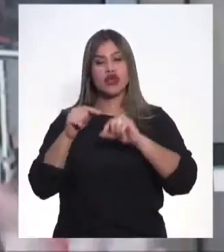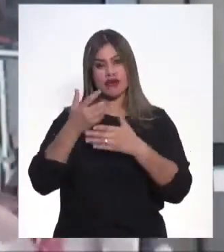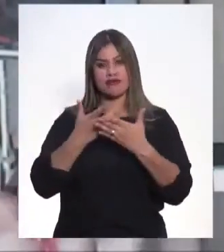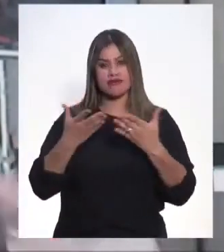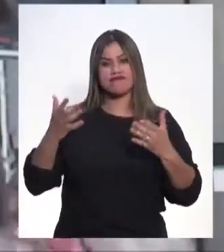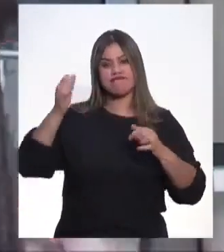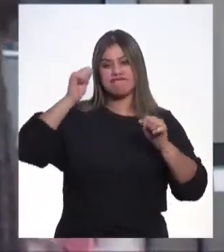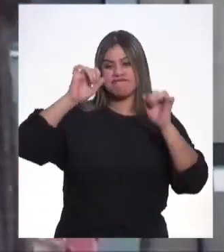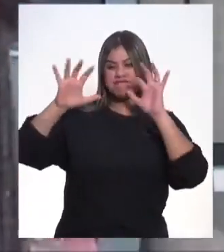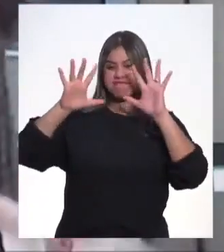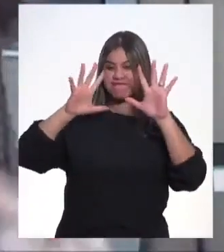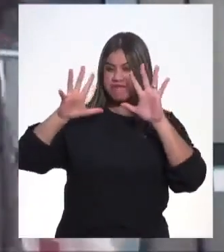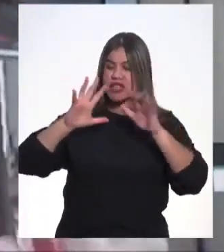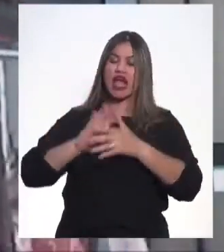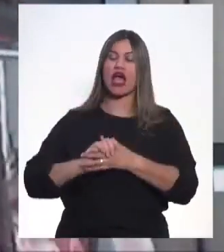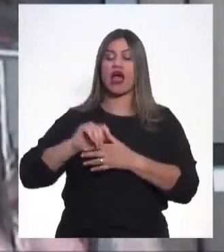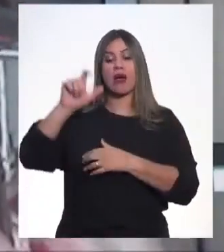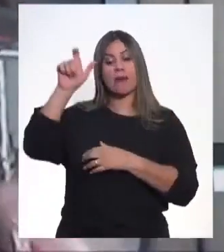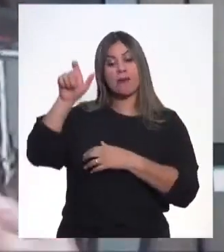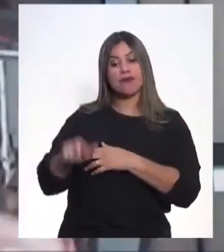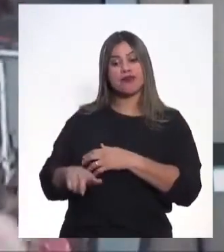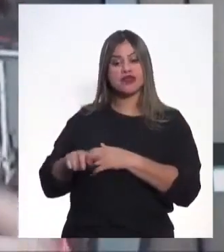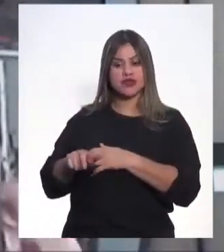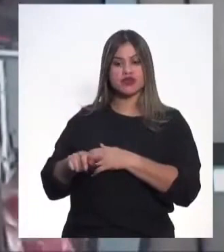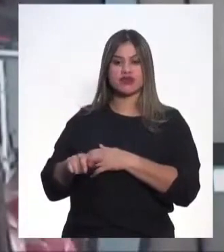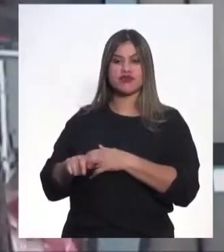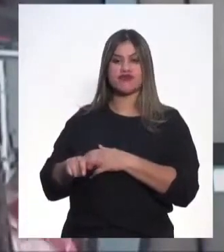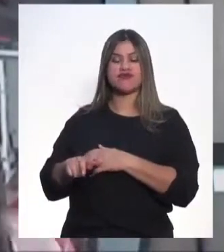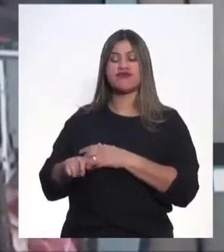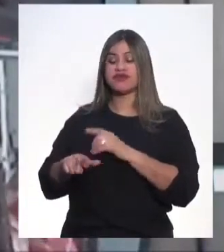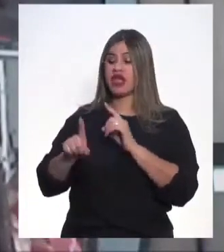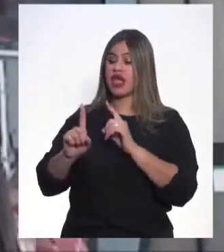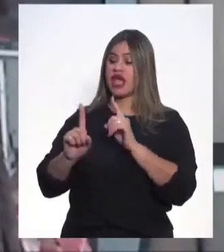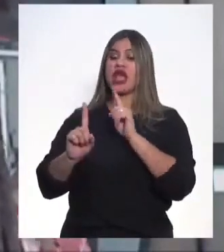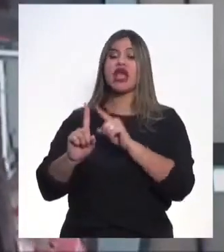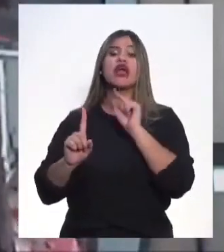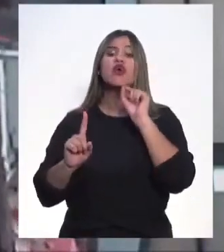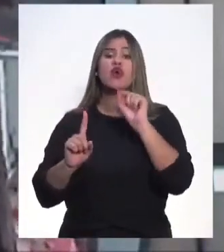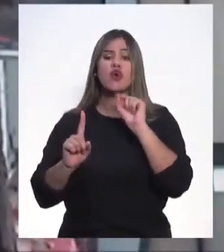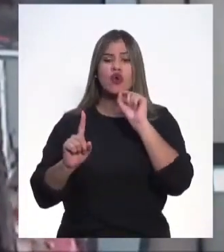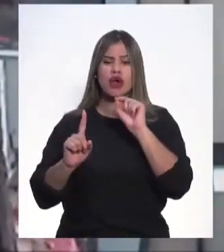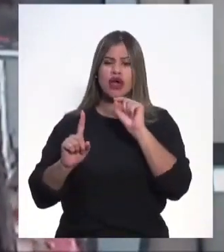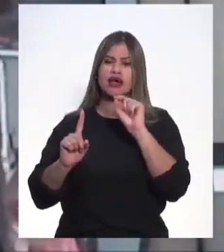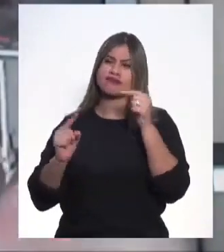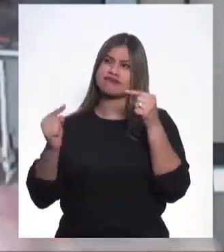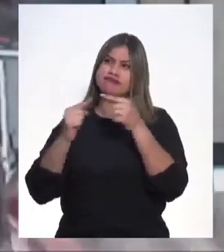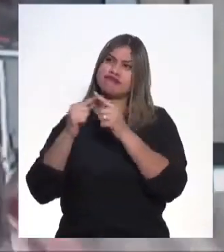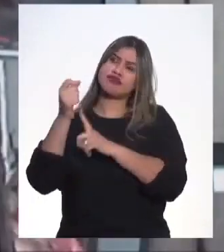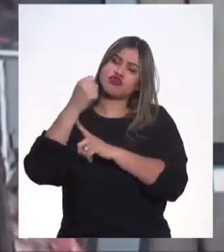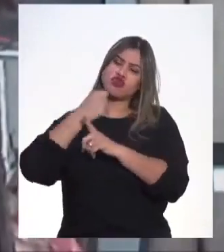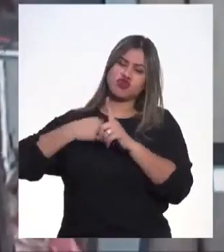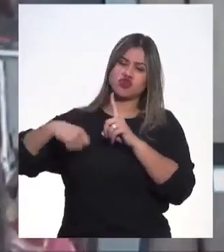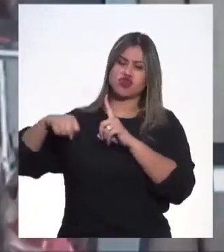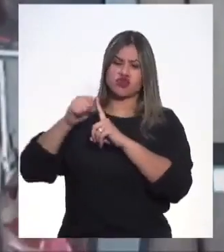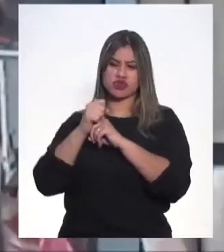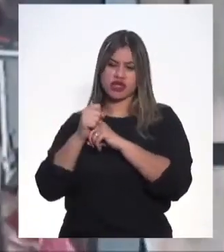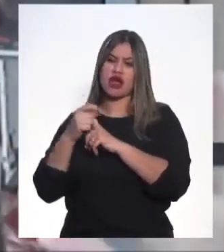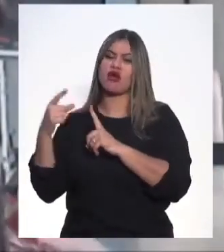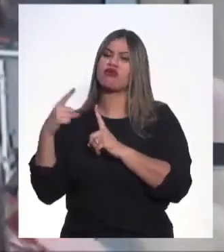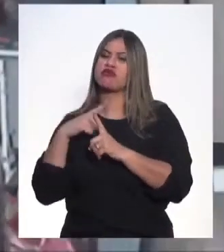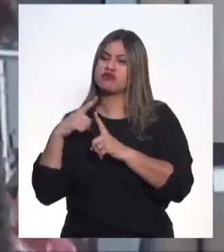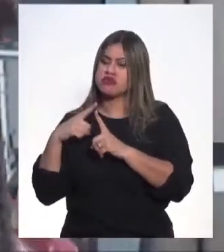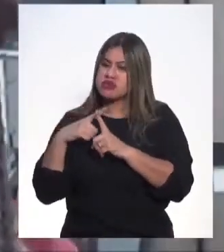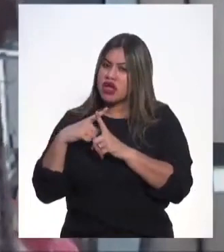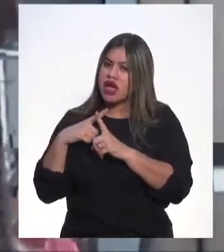pensar, uma pessoa, um indivíduo, esse indivíduo que está em relação à sociedade, que passa por uma socialização,